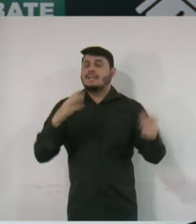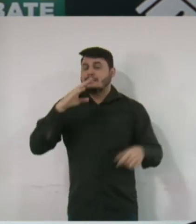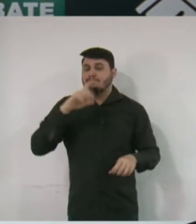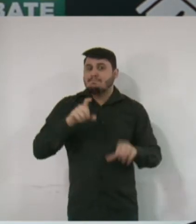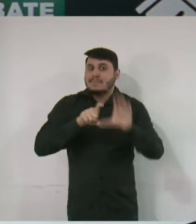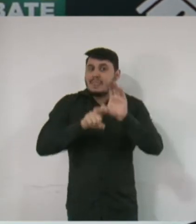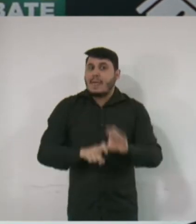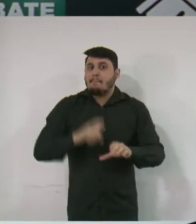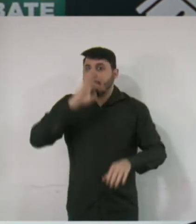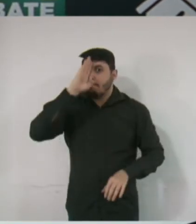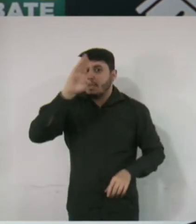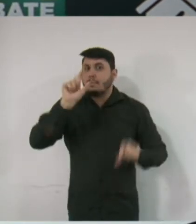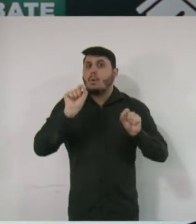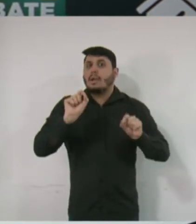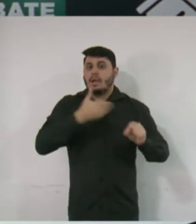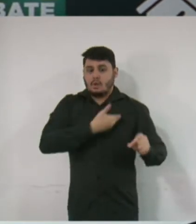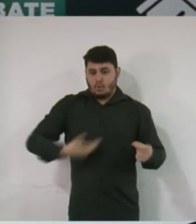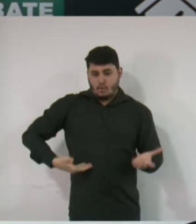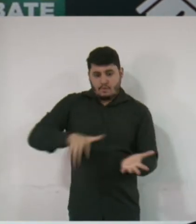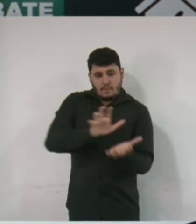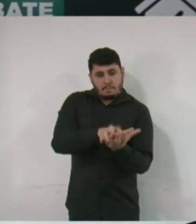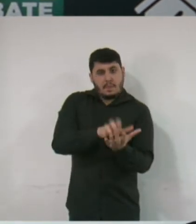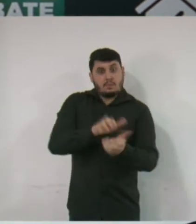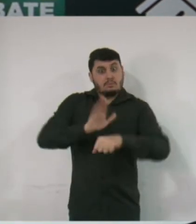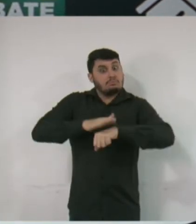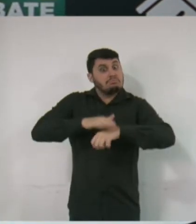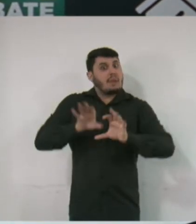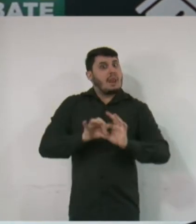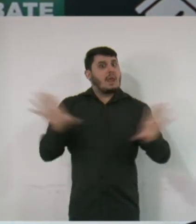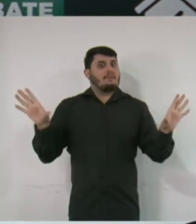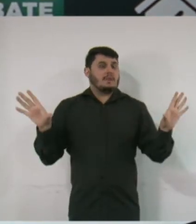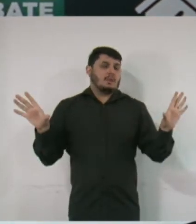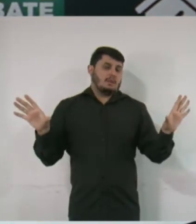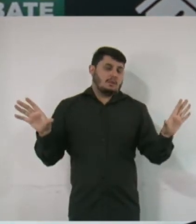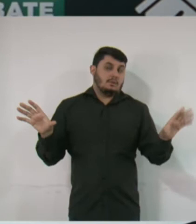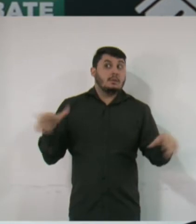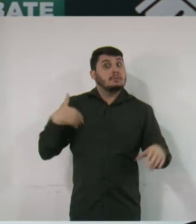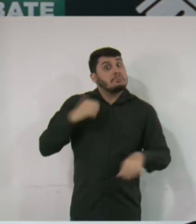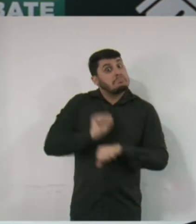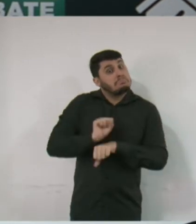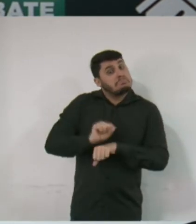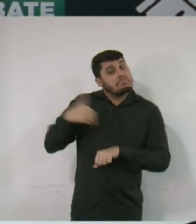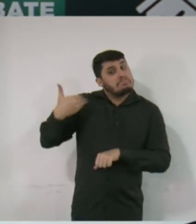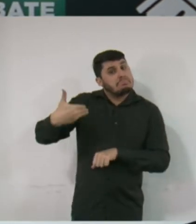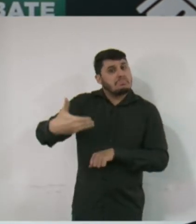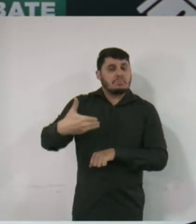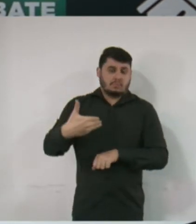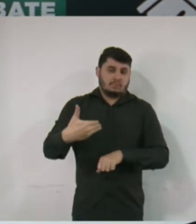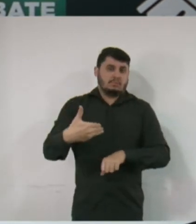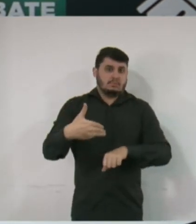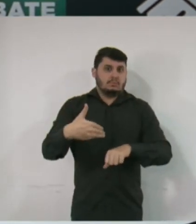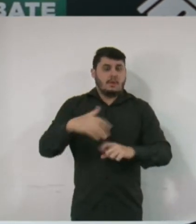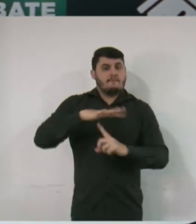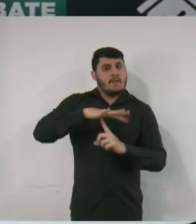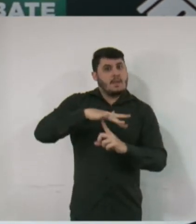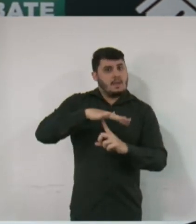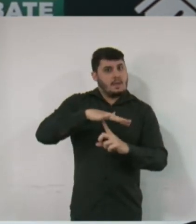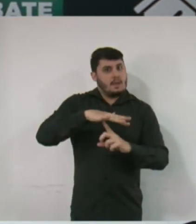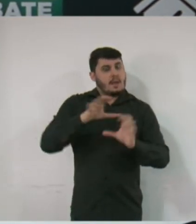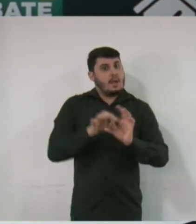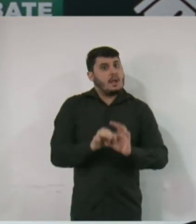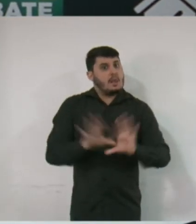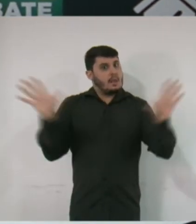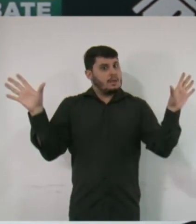estamos prontos para fazer essa retomada e tão logo o governo libere o avanço da cidade de Caruaru no plano de retomada